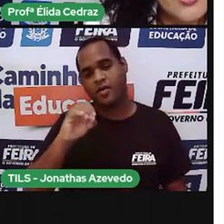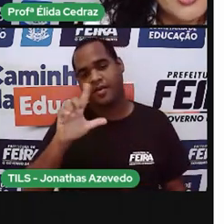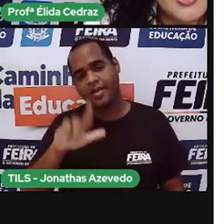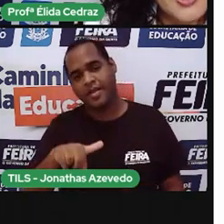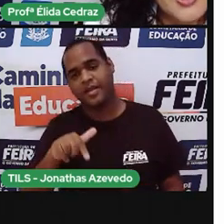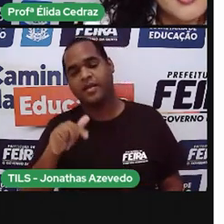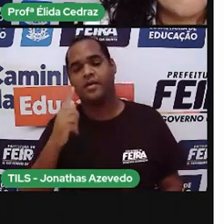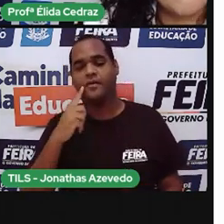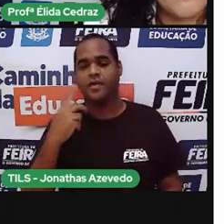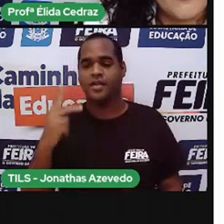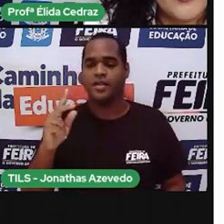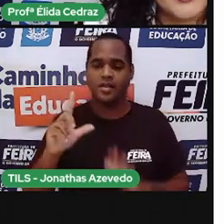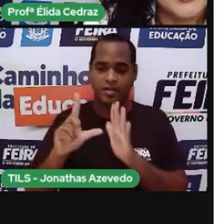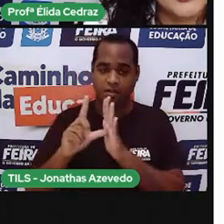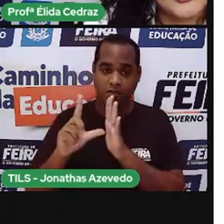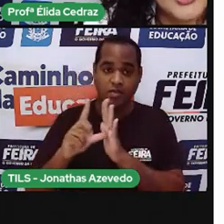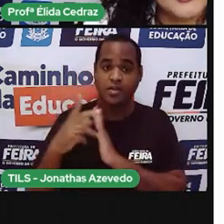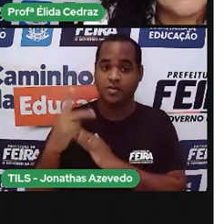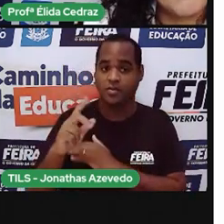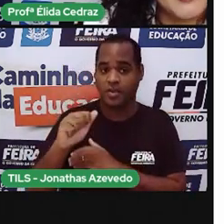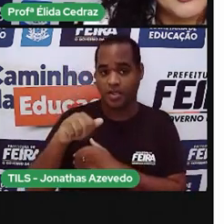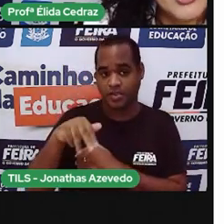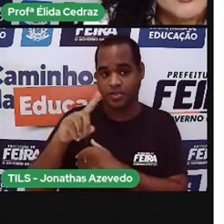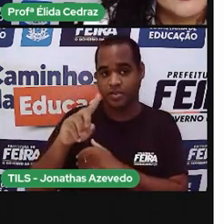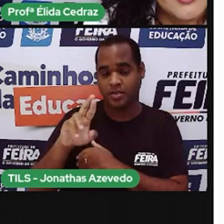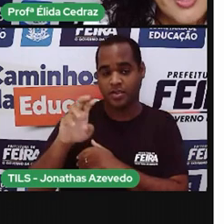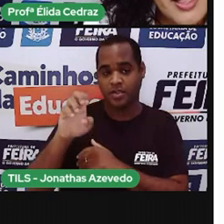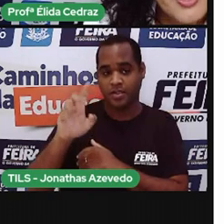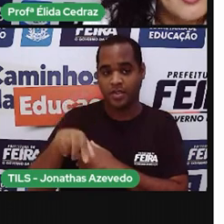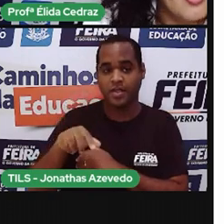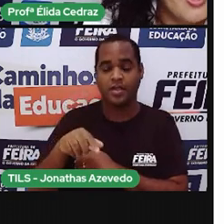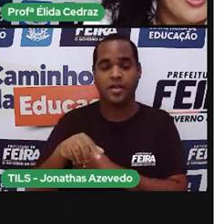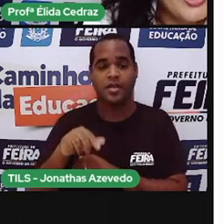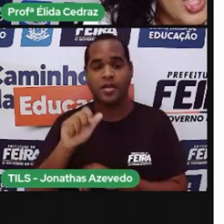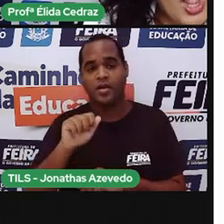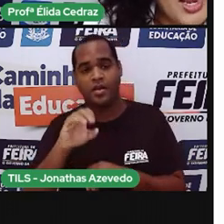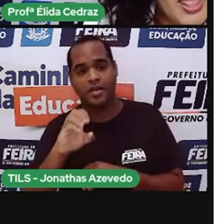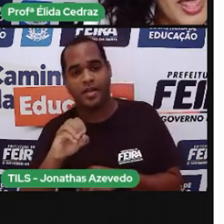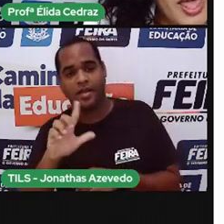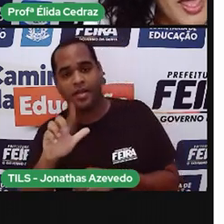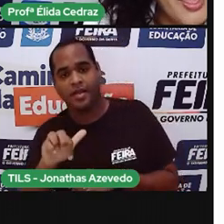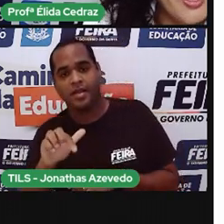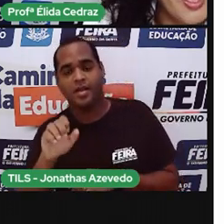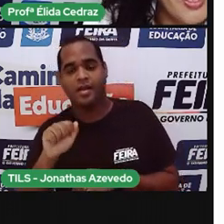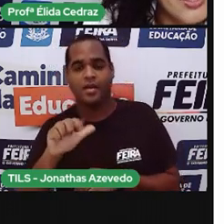Aiolé, aiolé, foi na loja do mestre André.